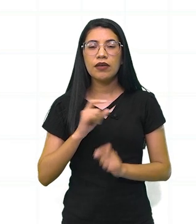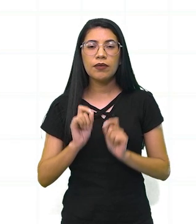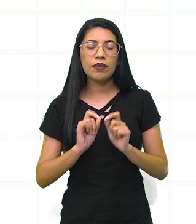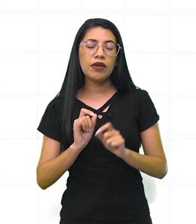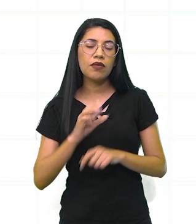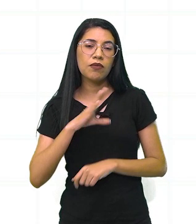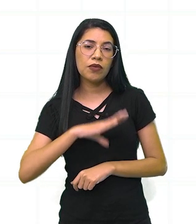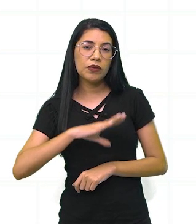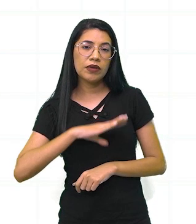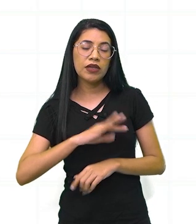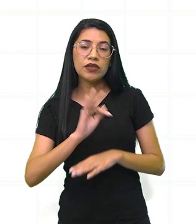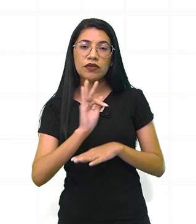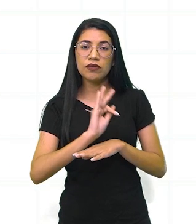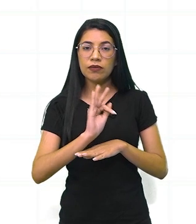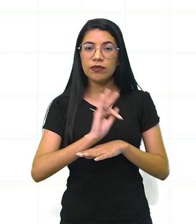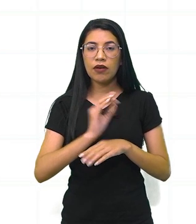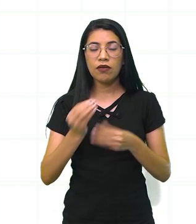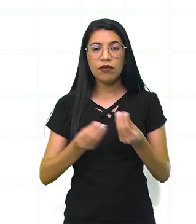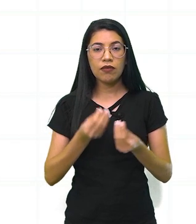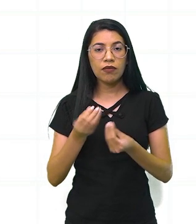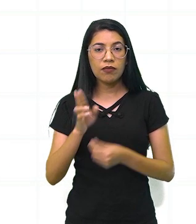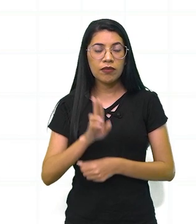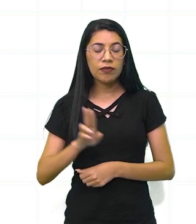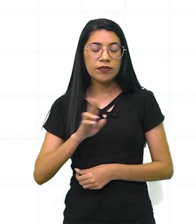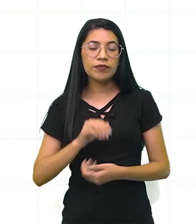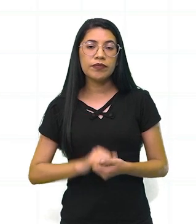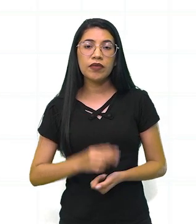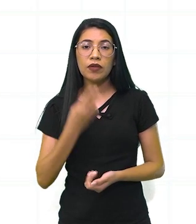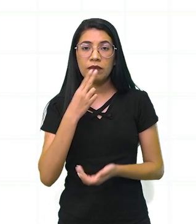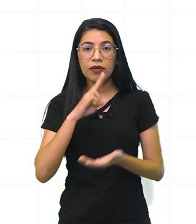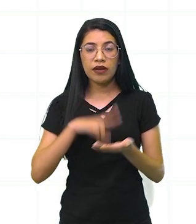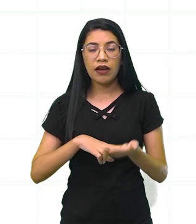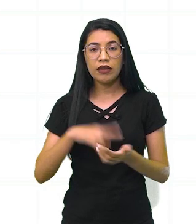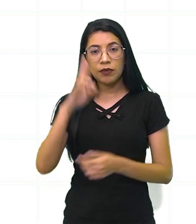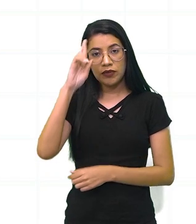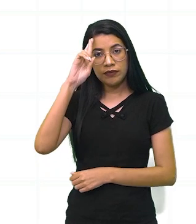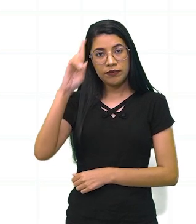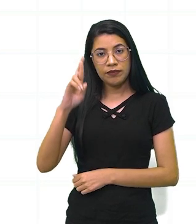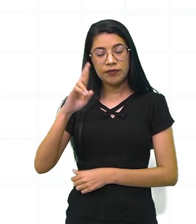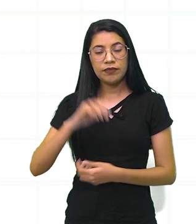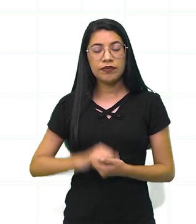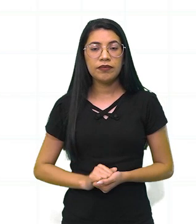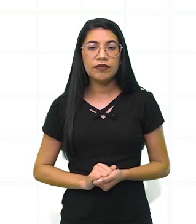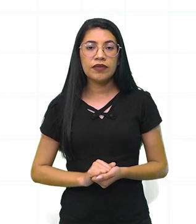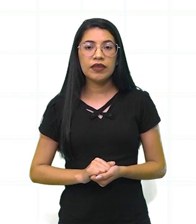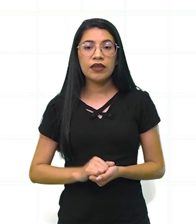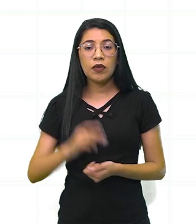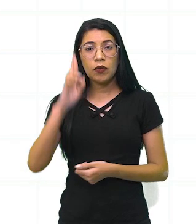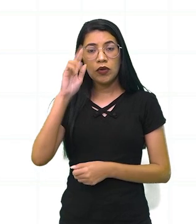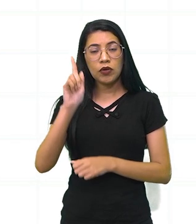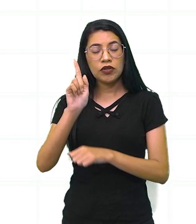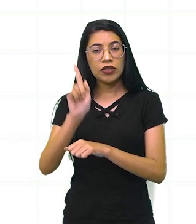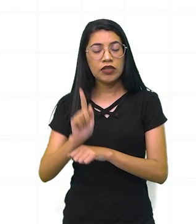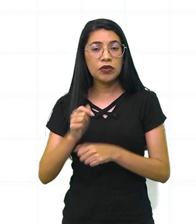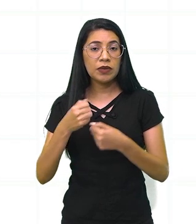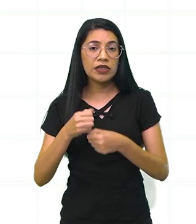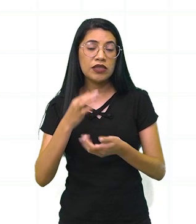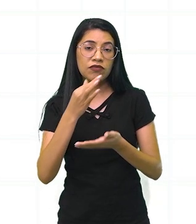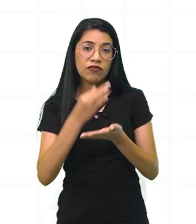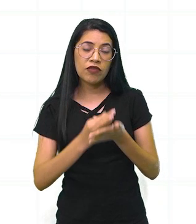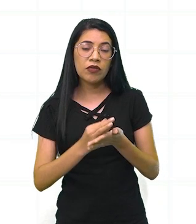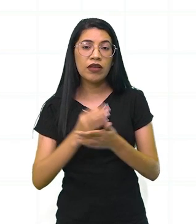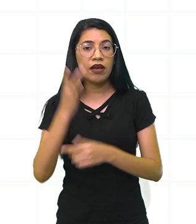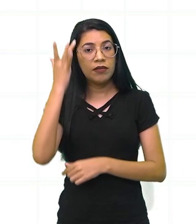brasileiro formal uma carta para o patrão Senhor gerente terei que faltar a